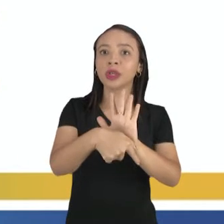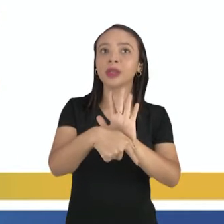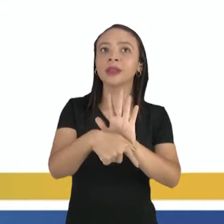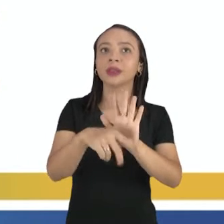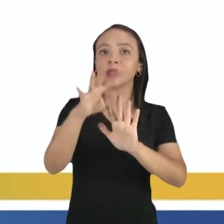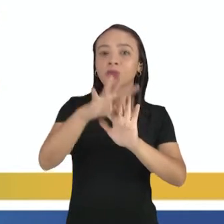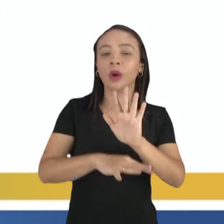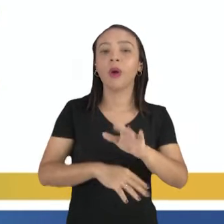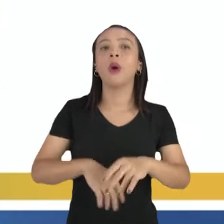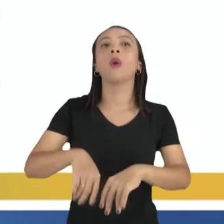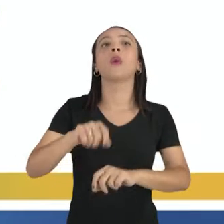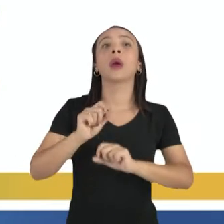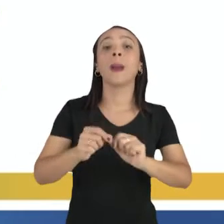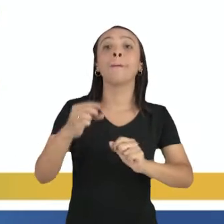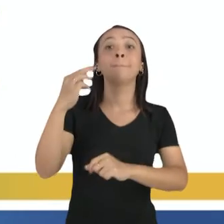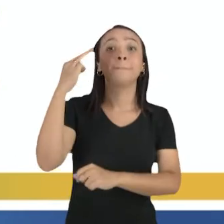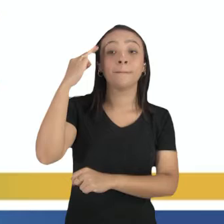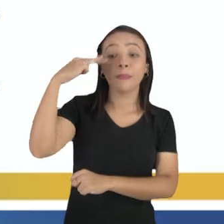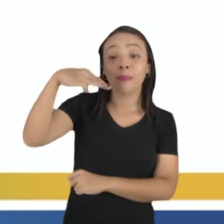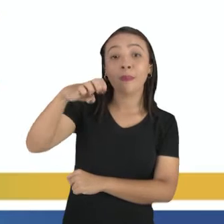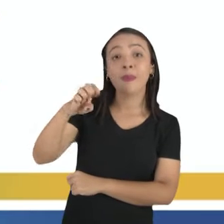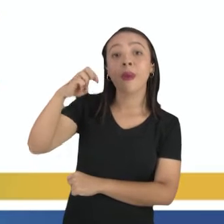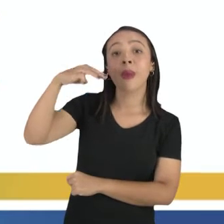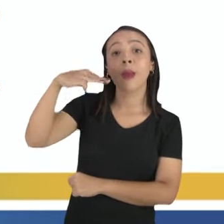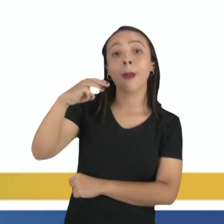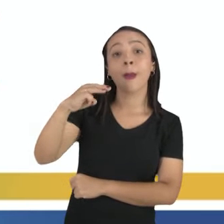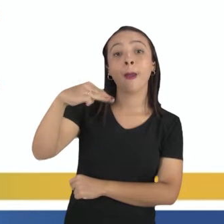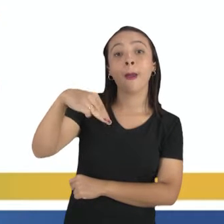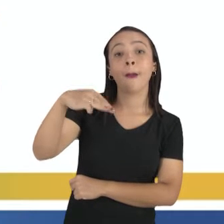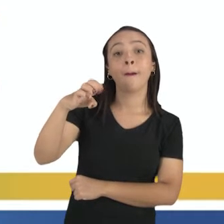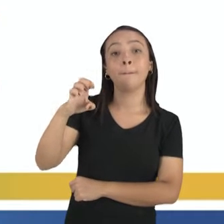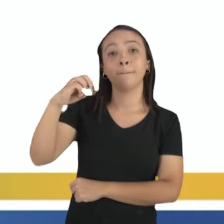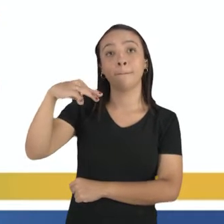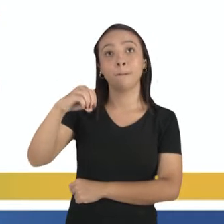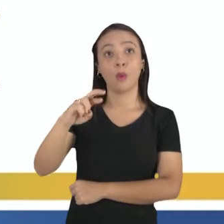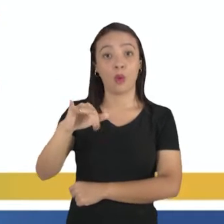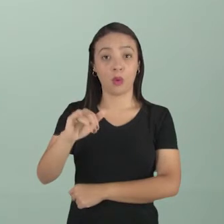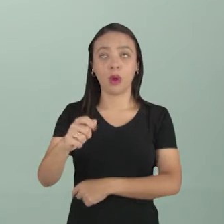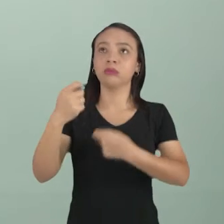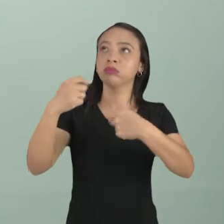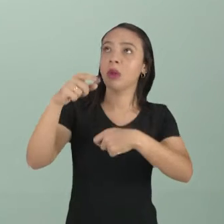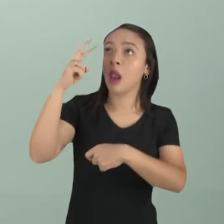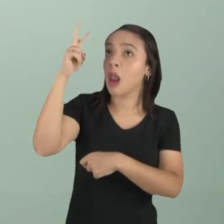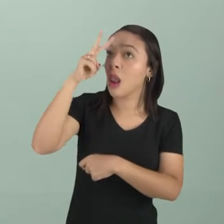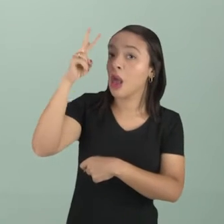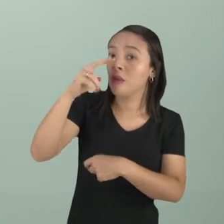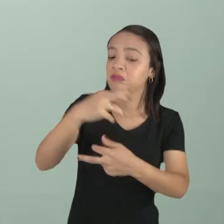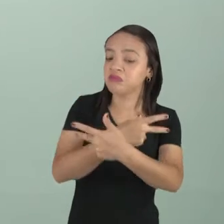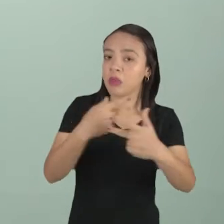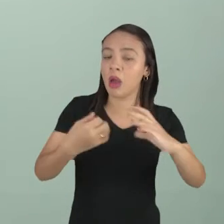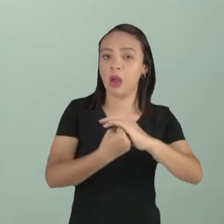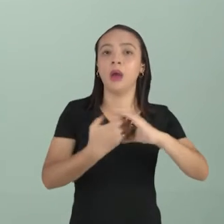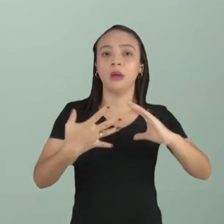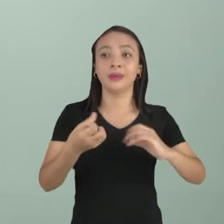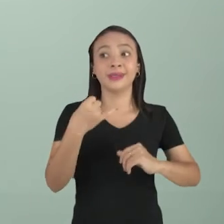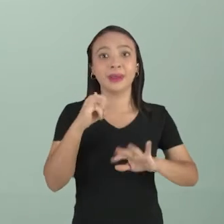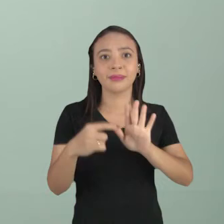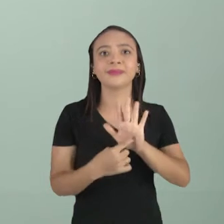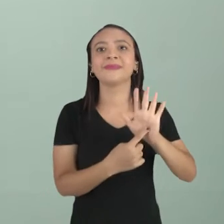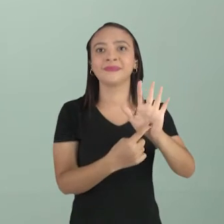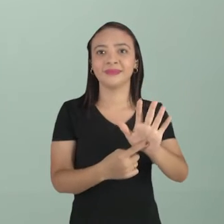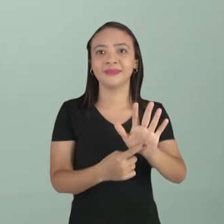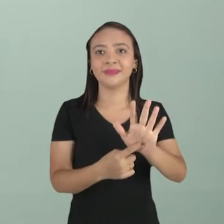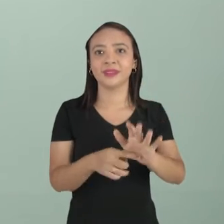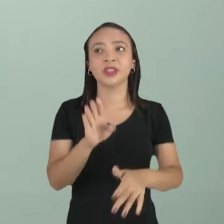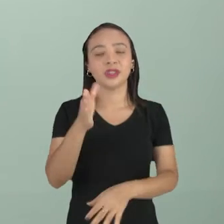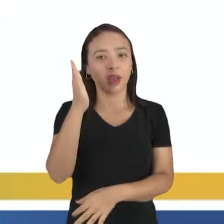de memórias. Então você já, aí na sua cabeça já tem que vir uma seleção de características quando ele já coloca isso. Você já tem